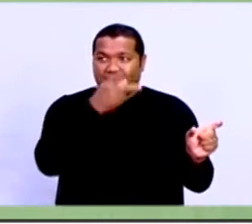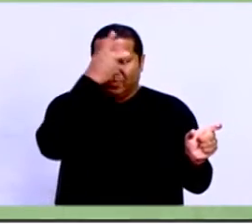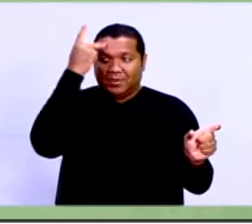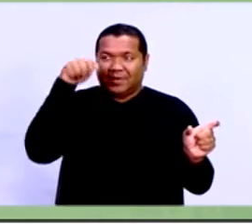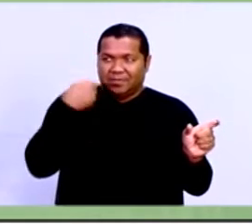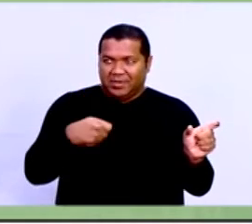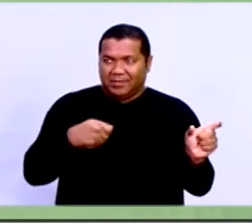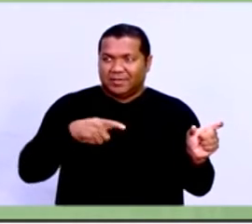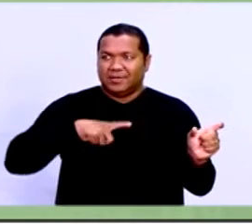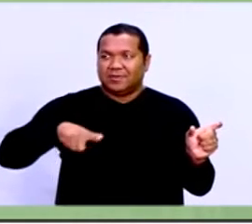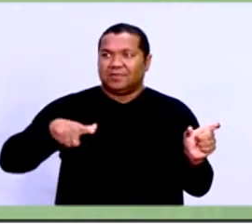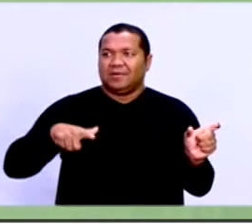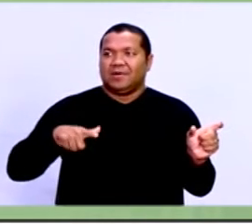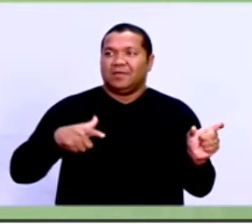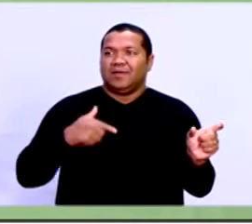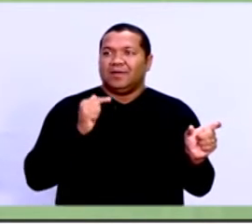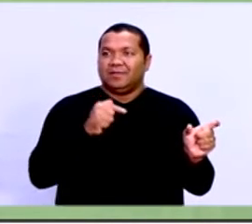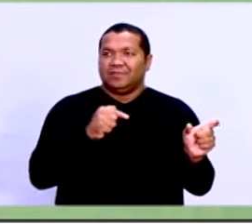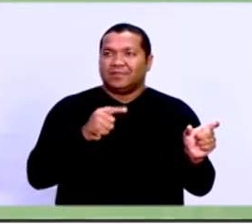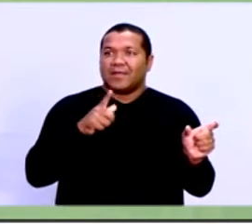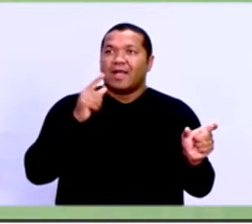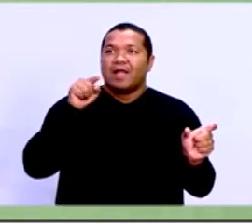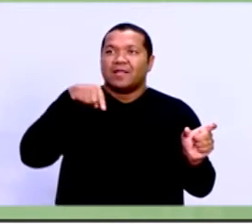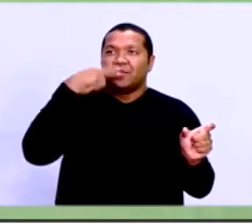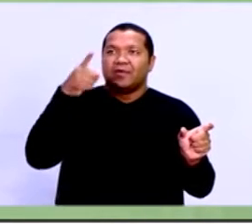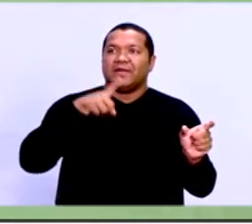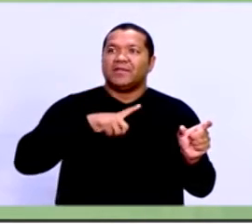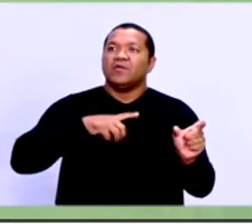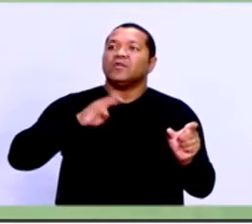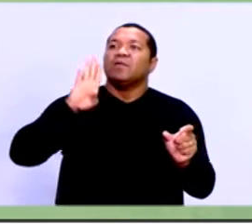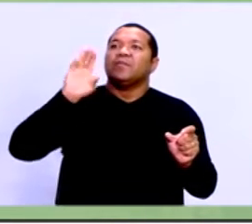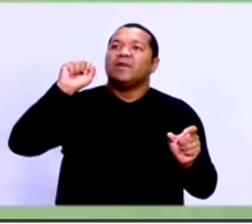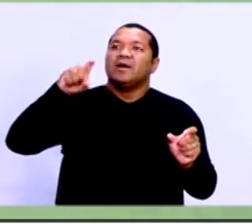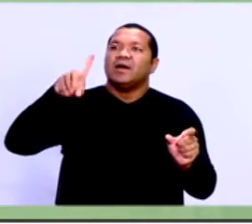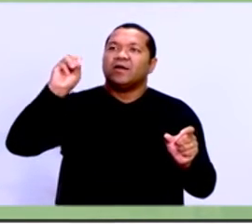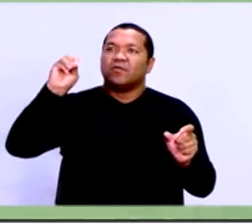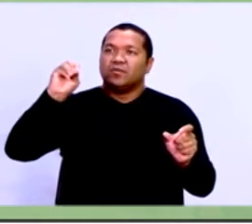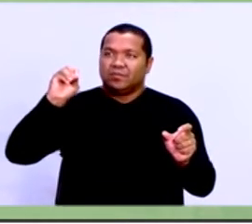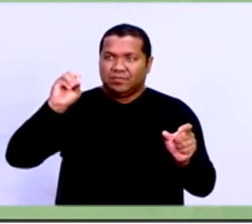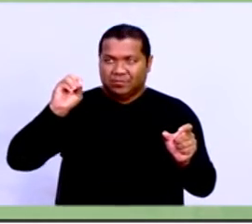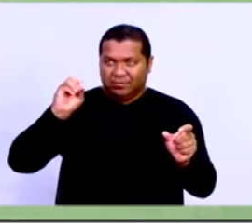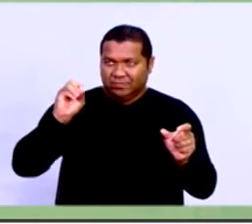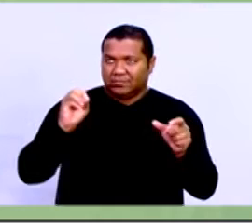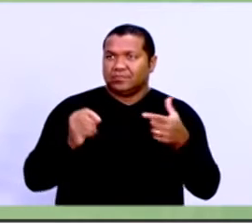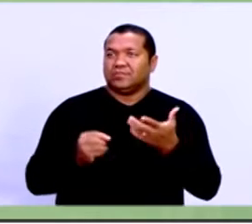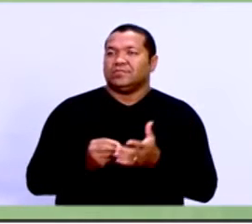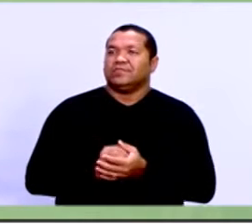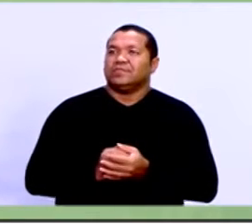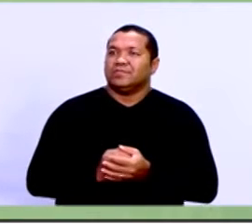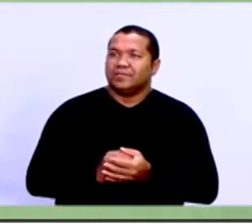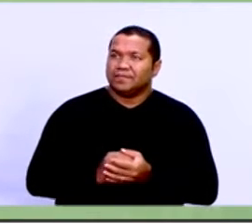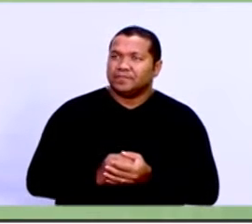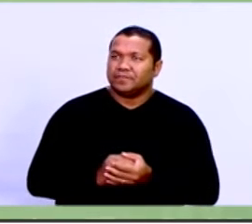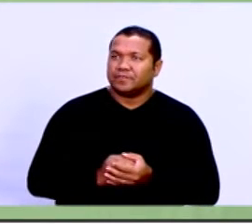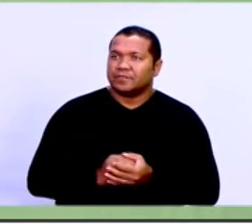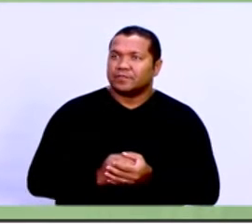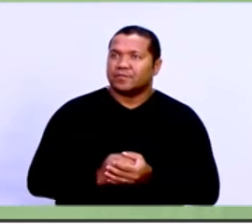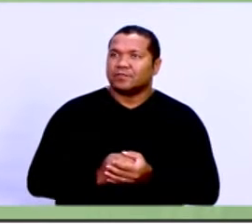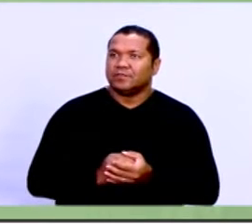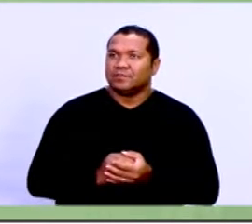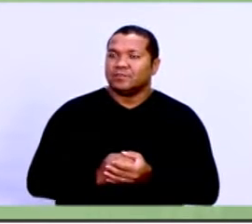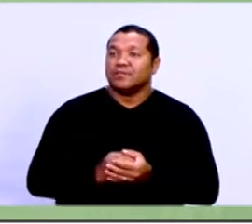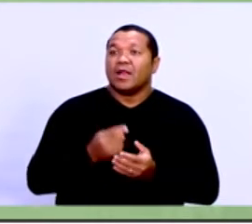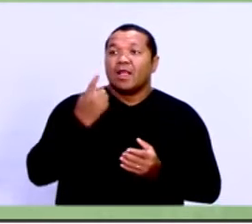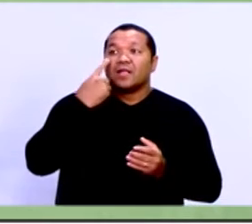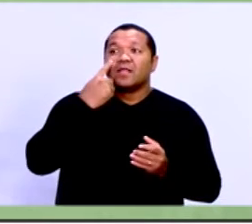aqui eu tenho um banco bom banco ele vai chegar